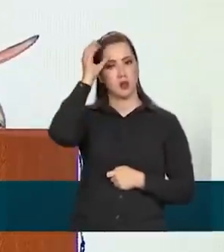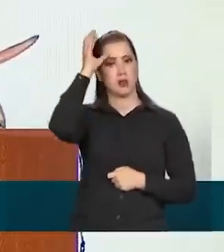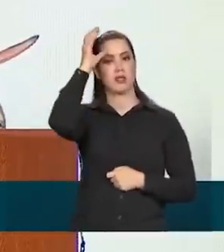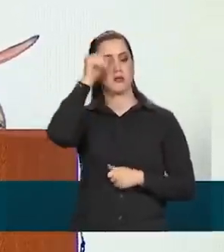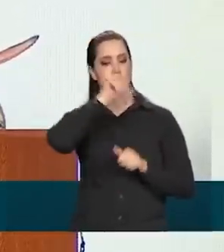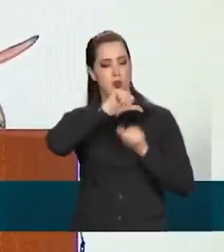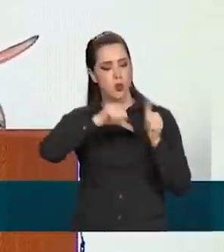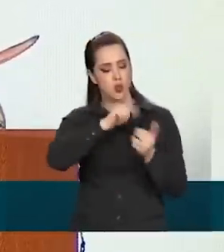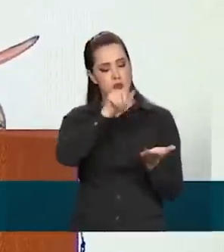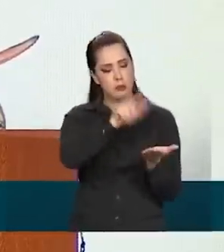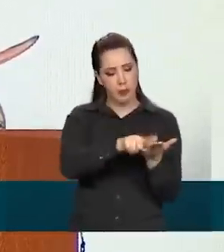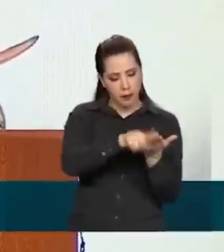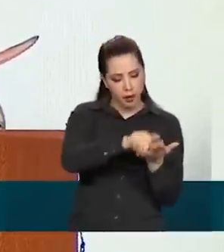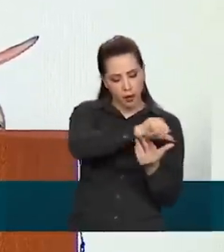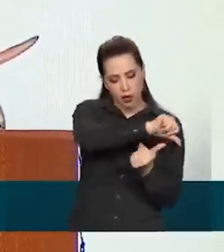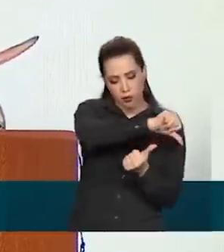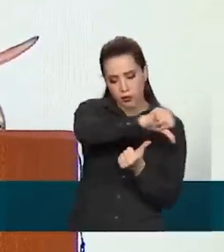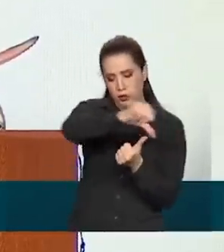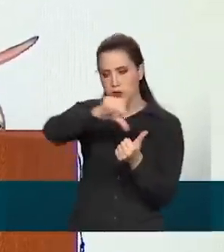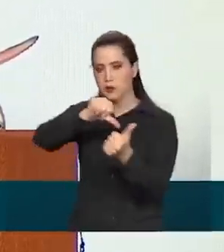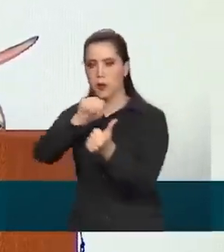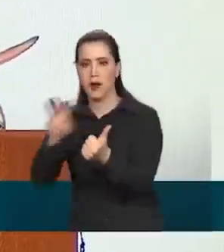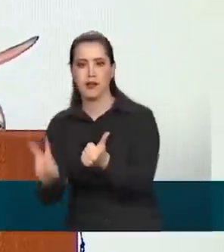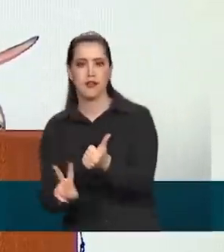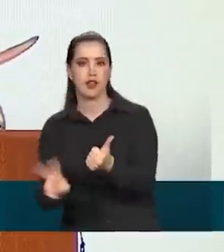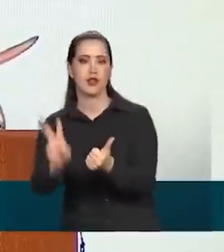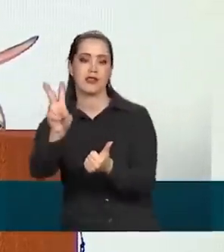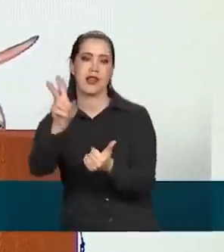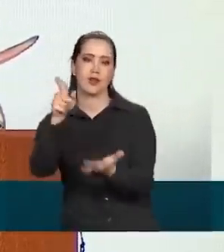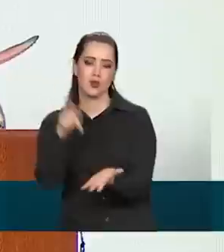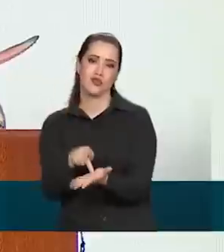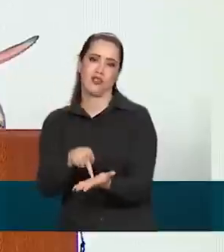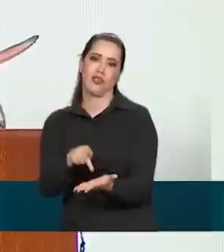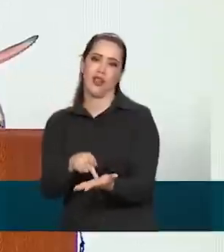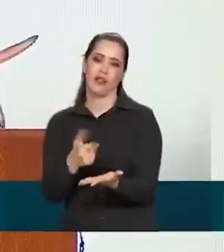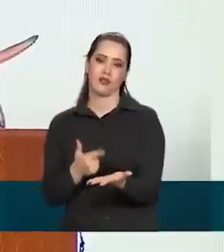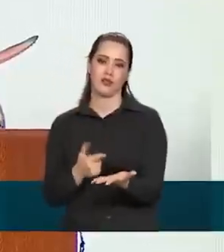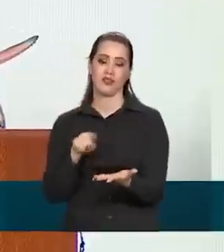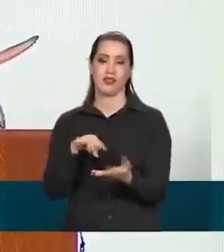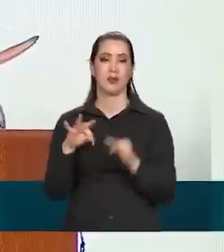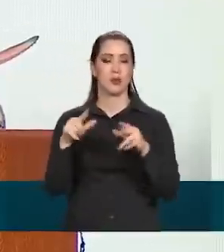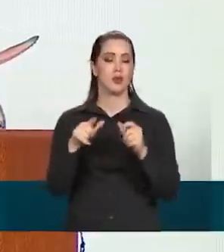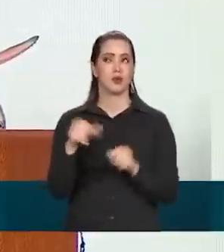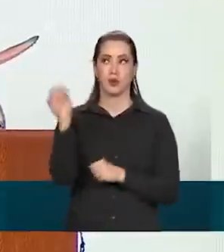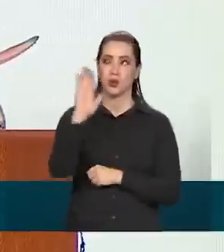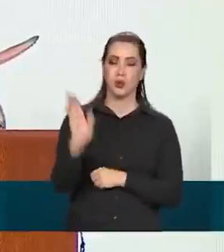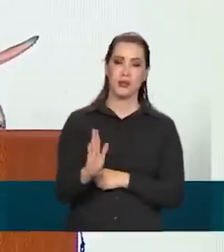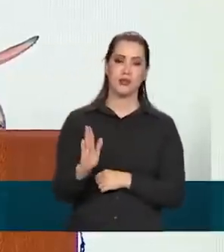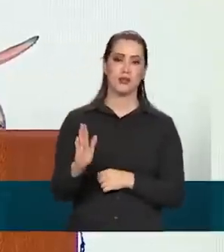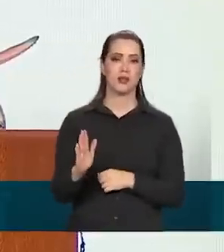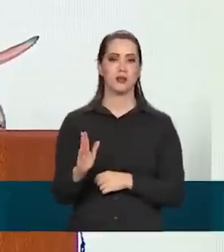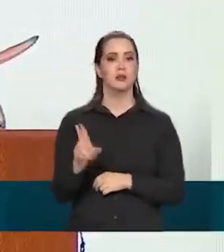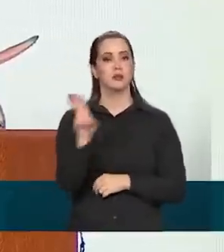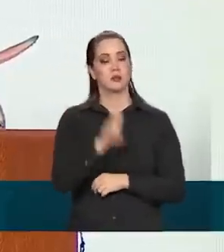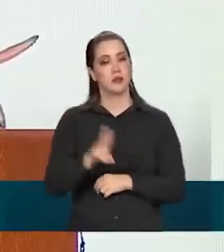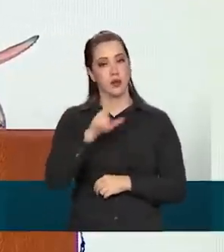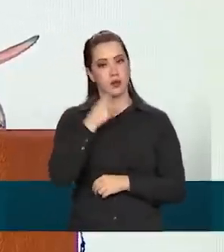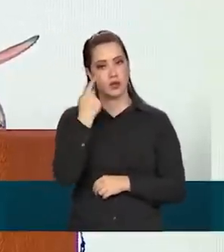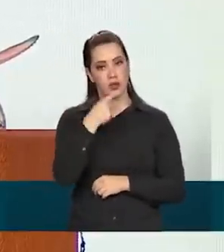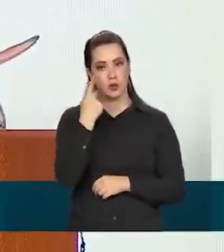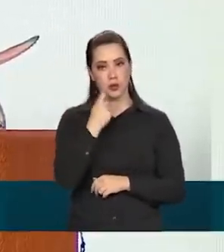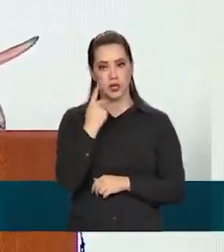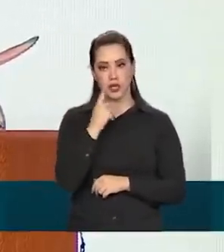tratados internacionais e seja valorizado na prática por todo o território nacional, por meio de